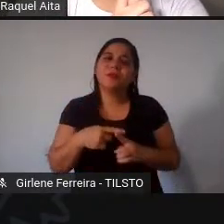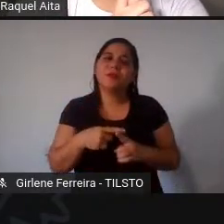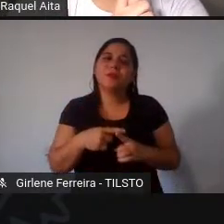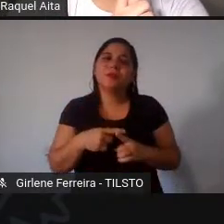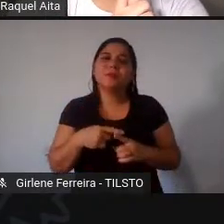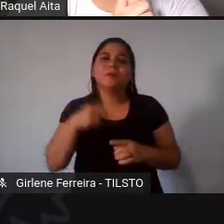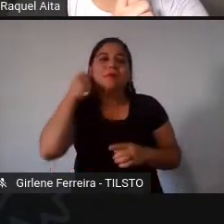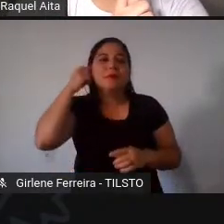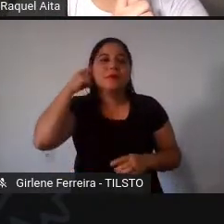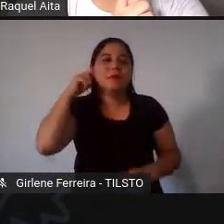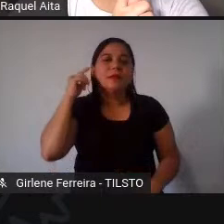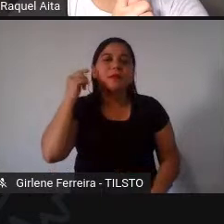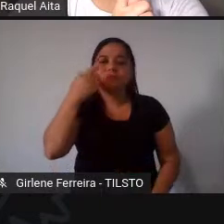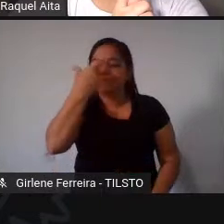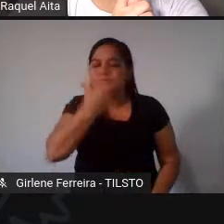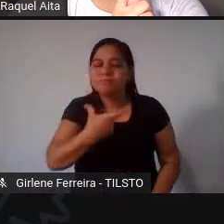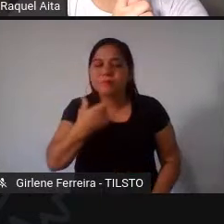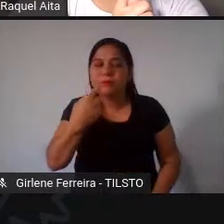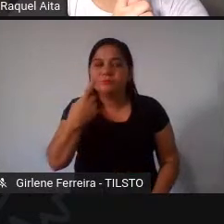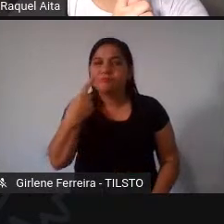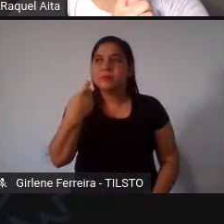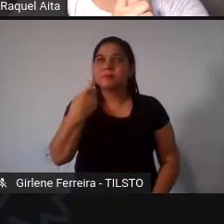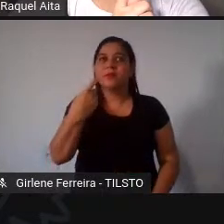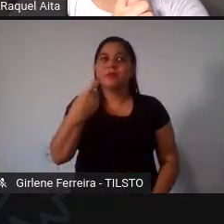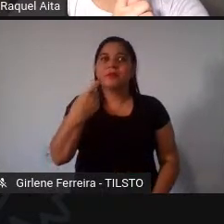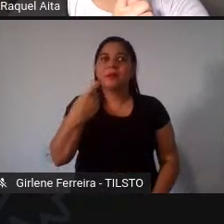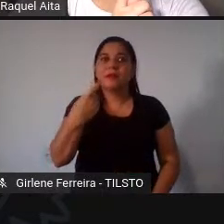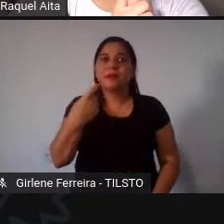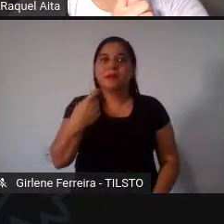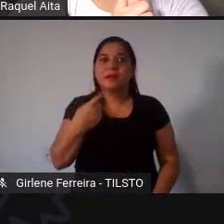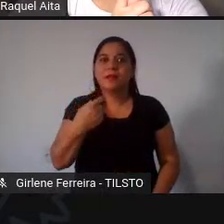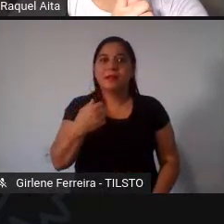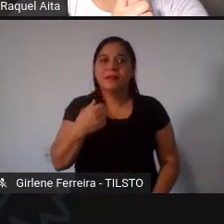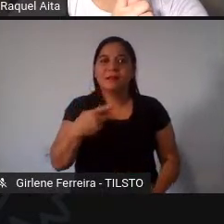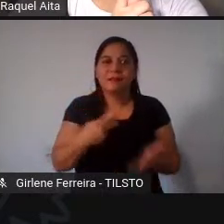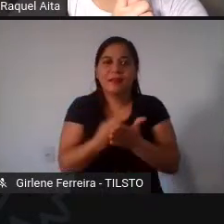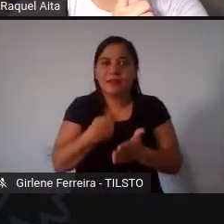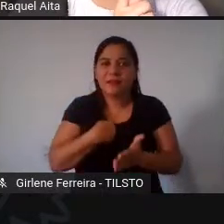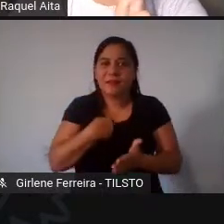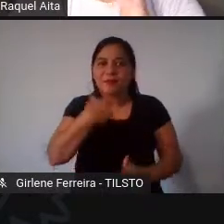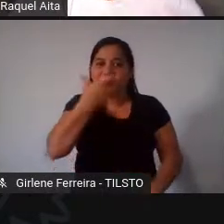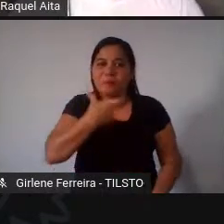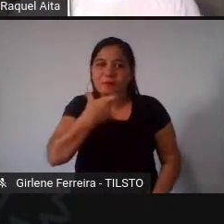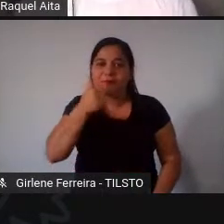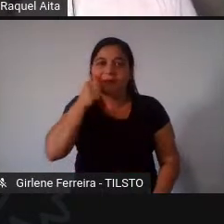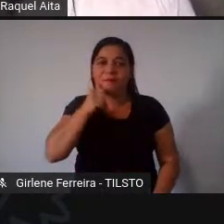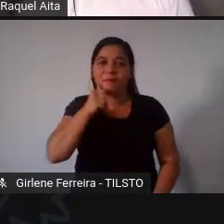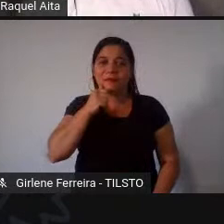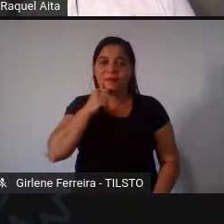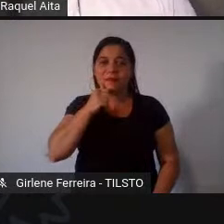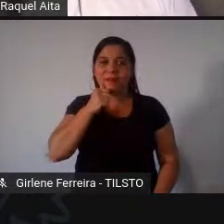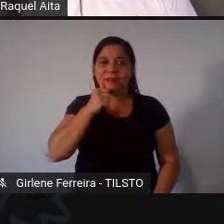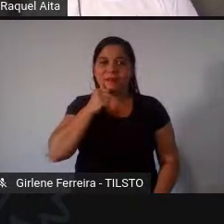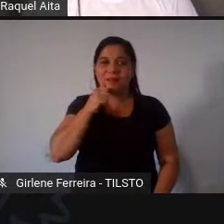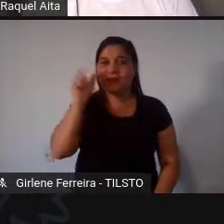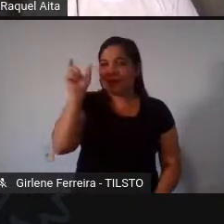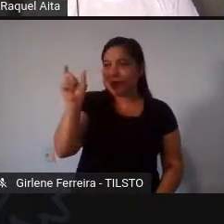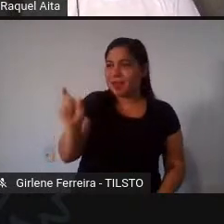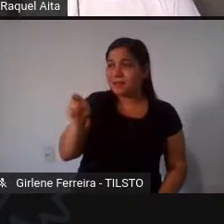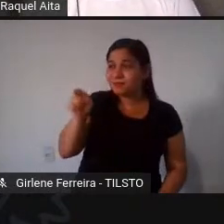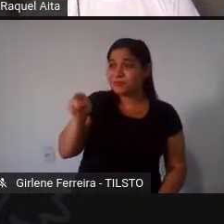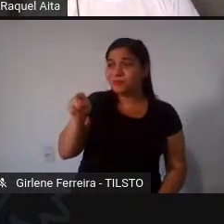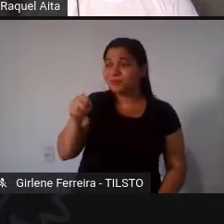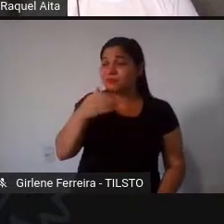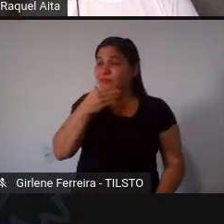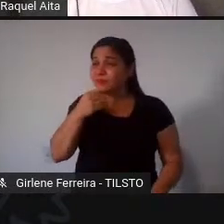da pessoa perceber de que quem estava errado não é a menina, não é a garota. Com certeza. É o professor que estava errado. E